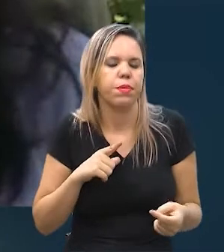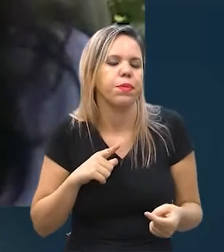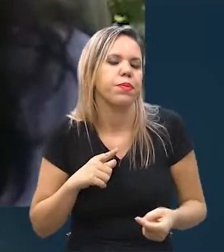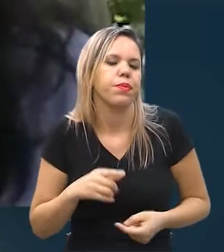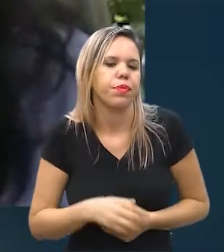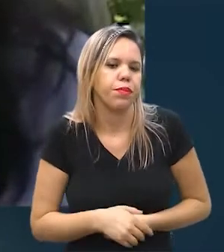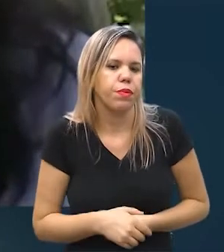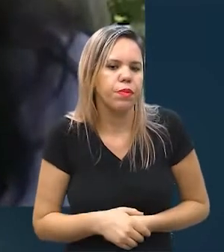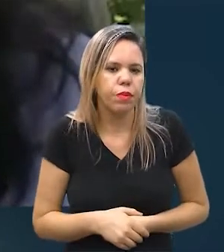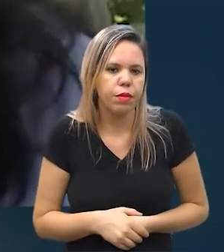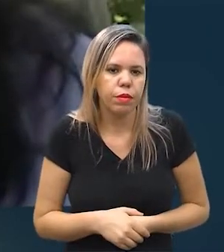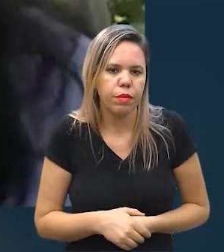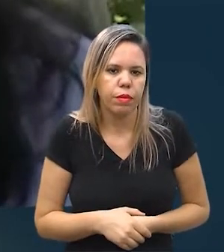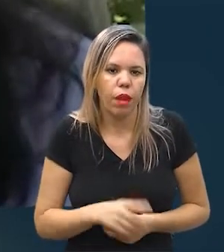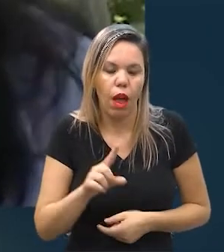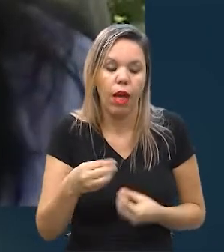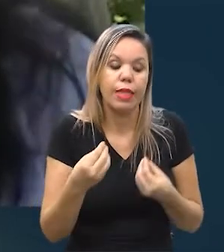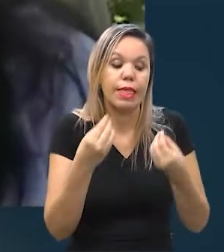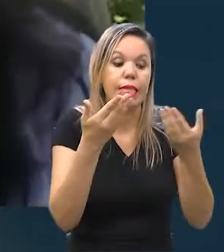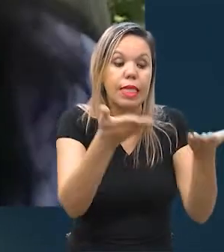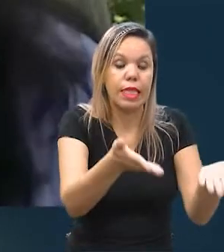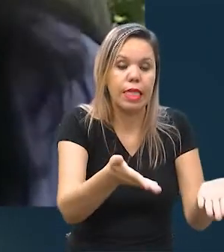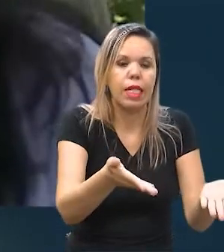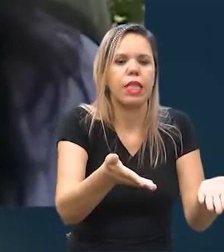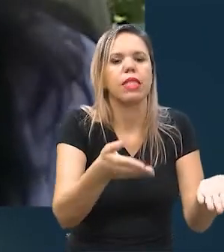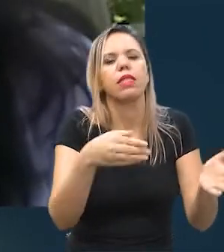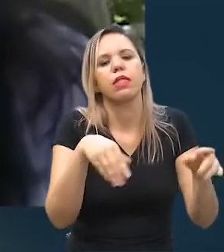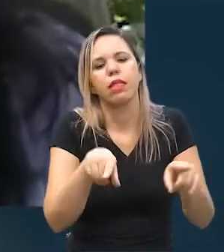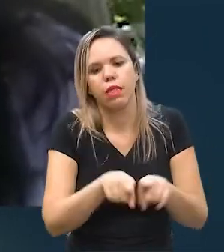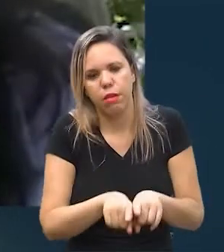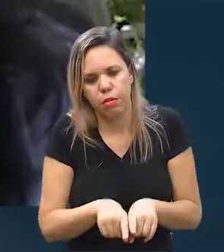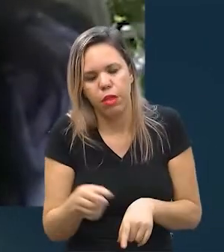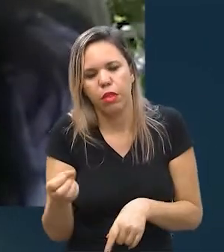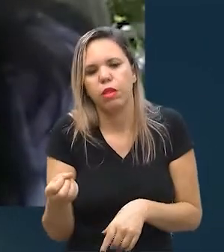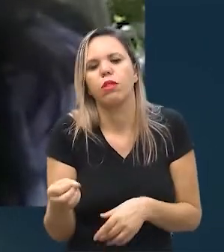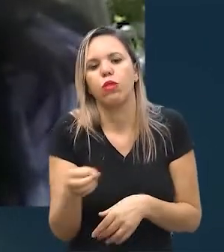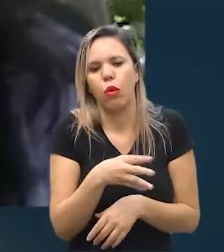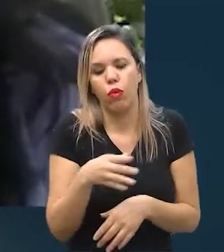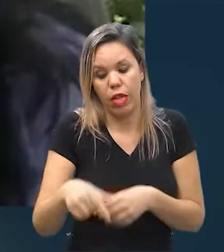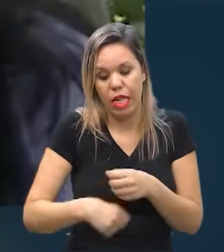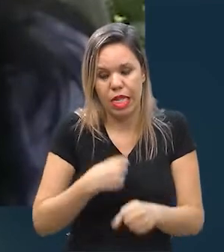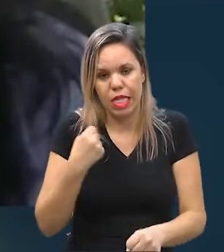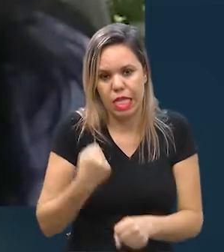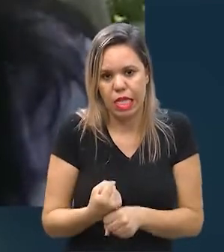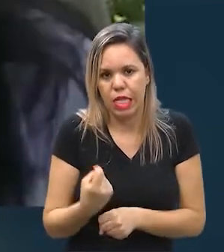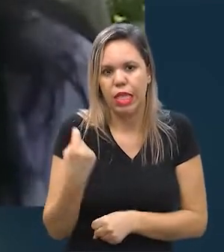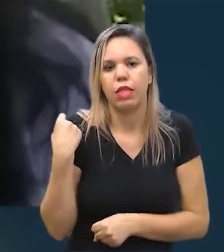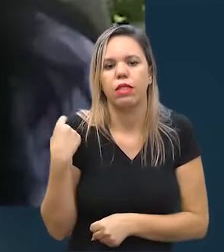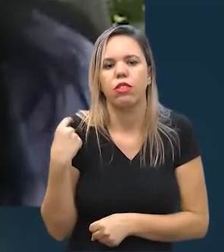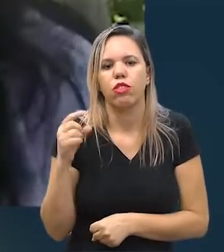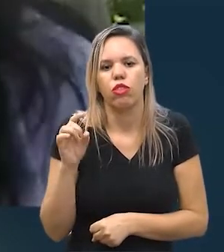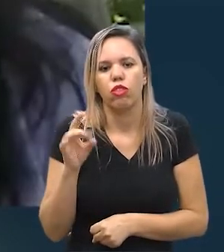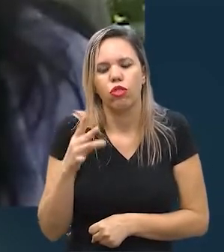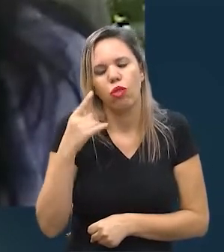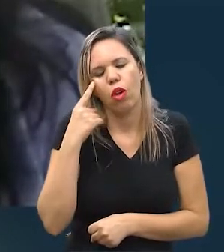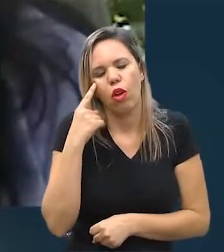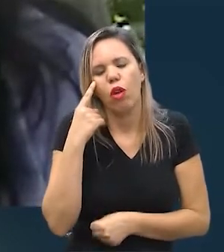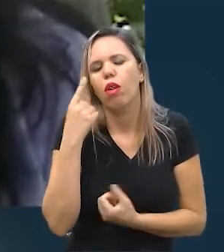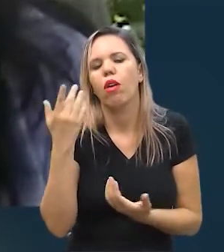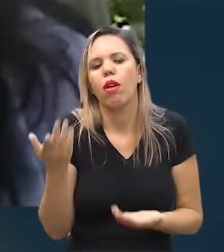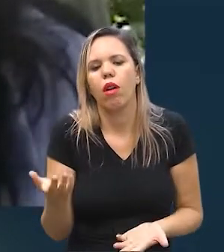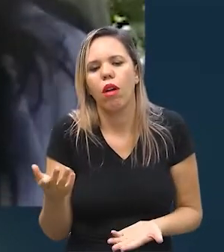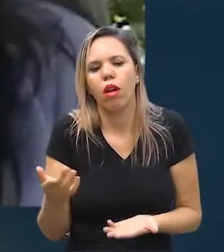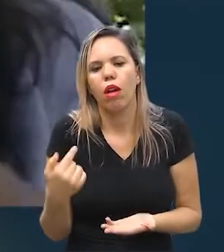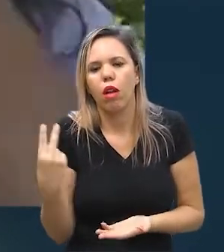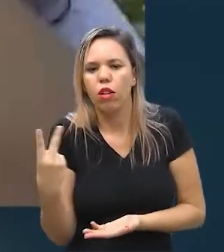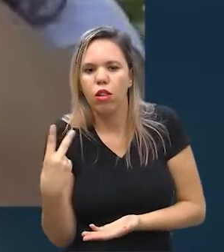também, que esse é o lado da entrega, né? Mas também a gente, esse ano, é só uma consideração, esse ano que